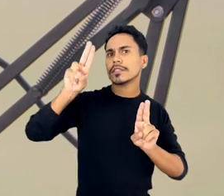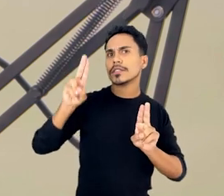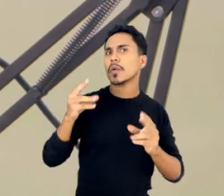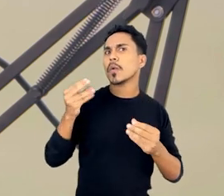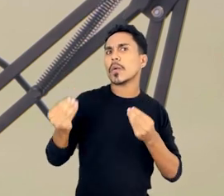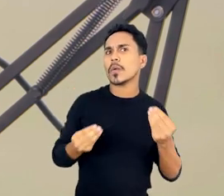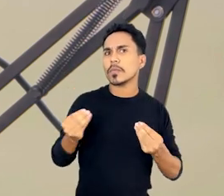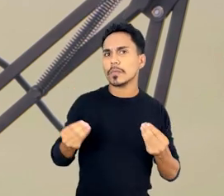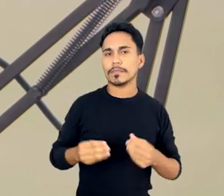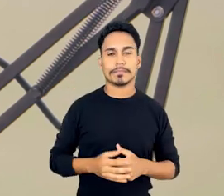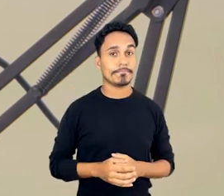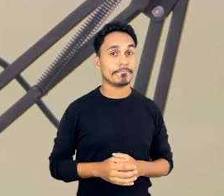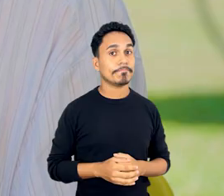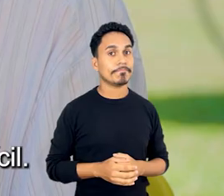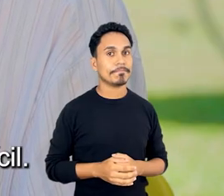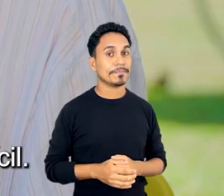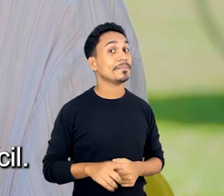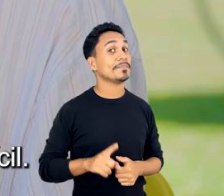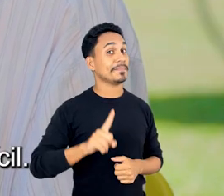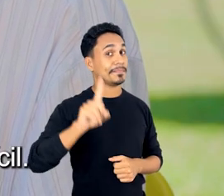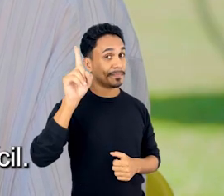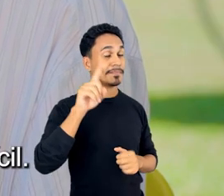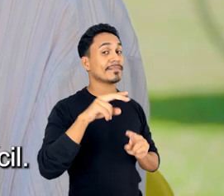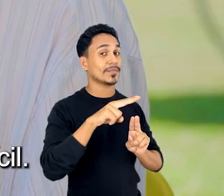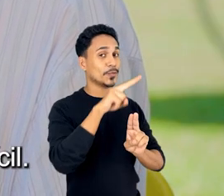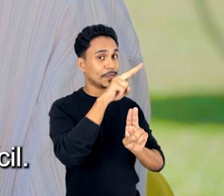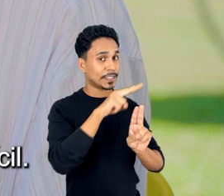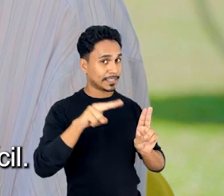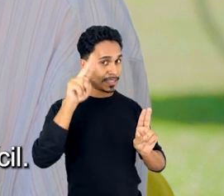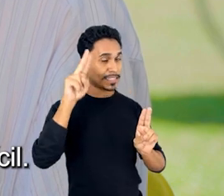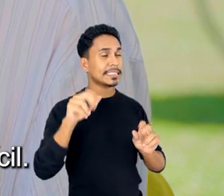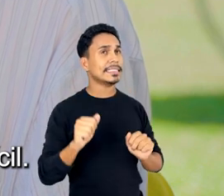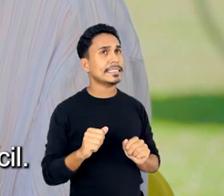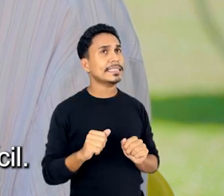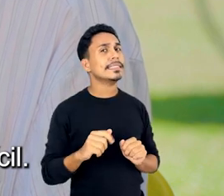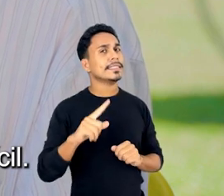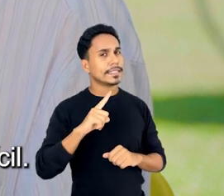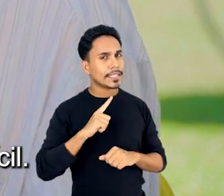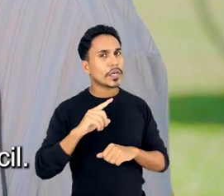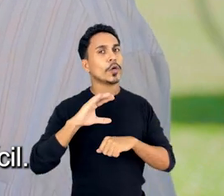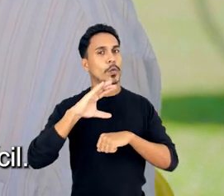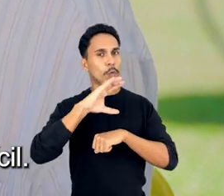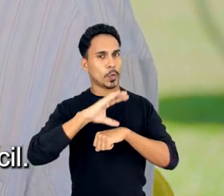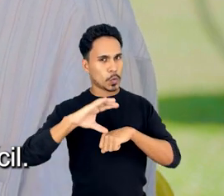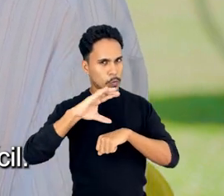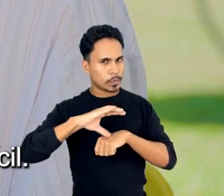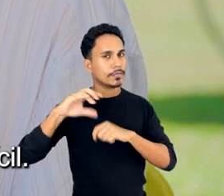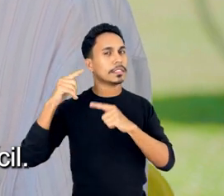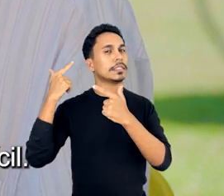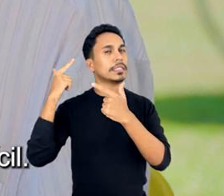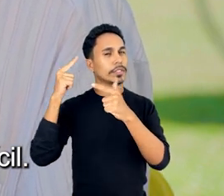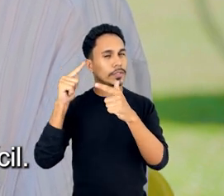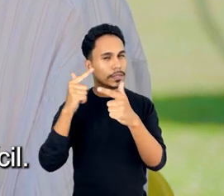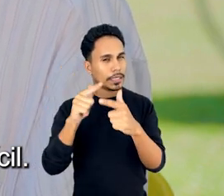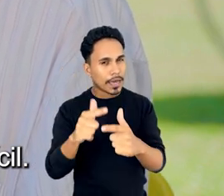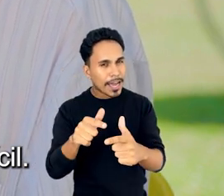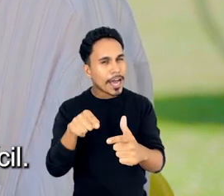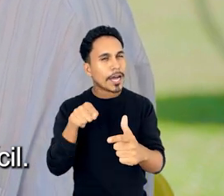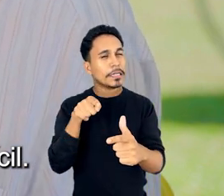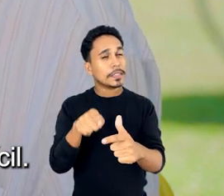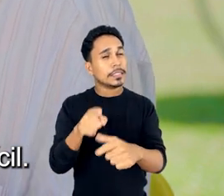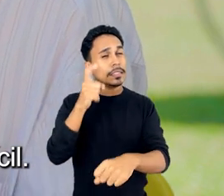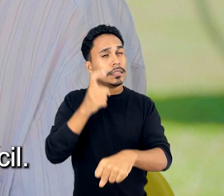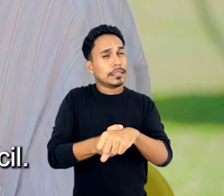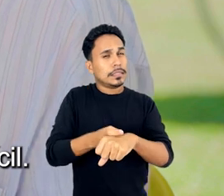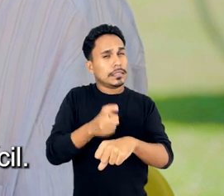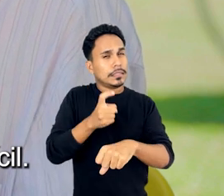sendo feito nesse sentido é a universidade ela tem aqueles cursos mais tradicionais né e eu